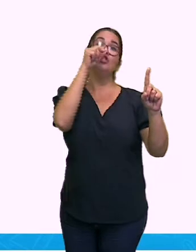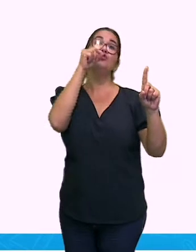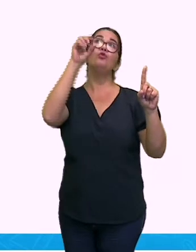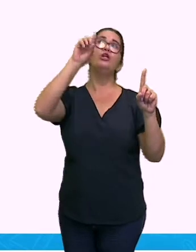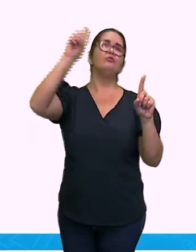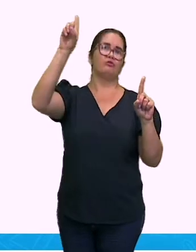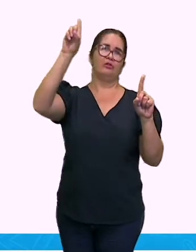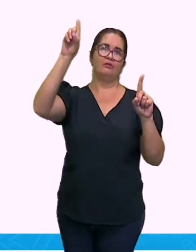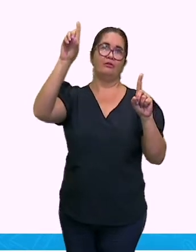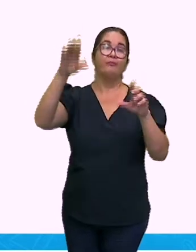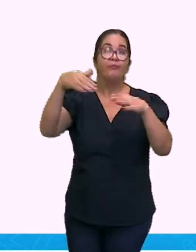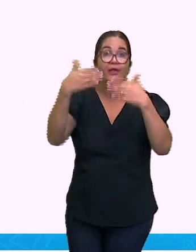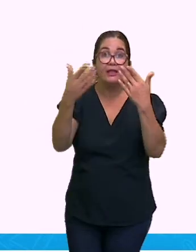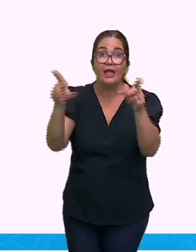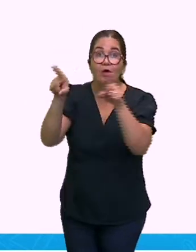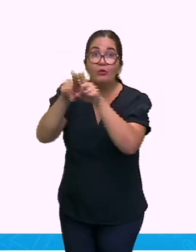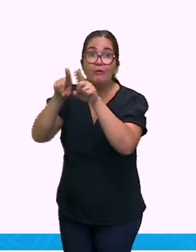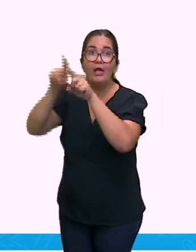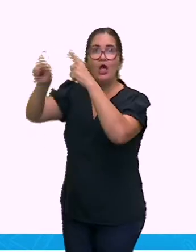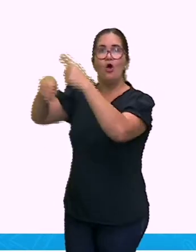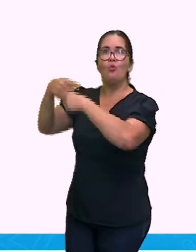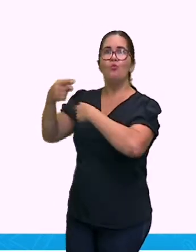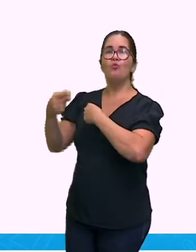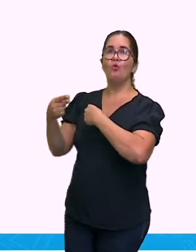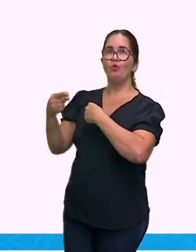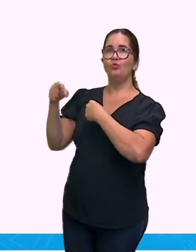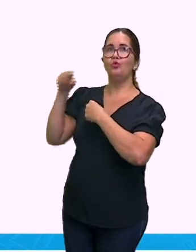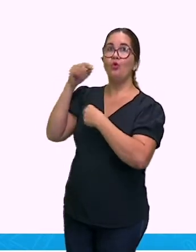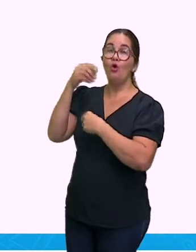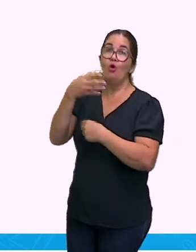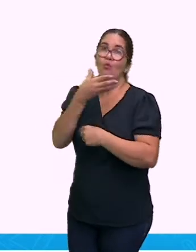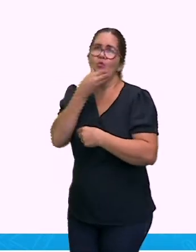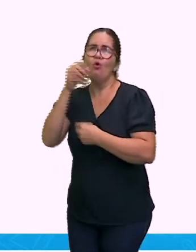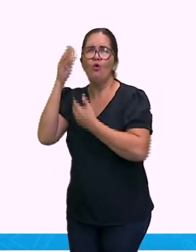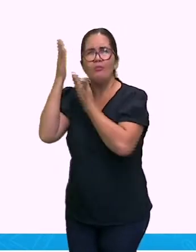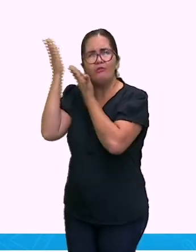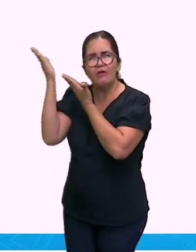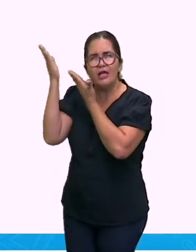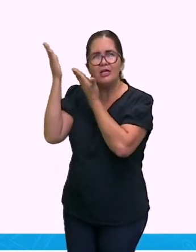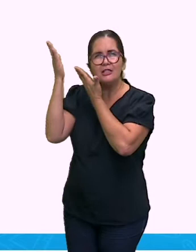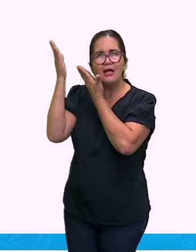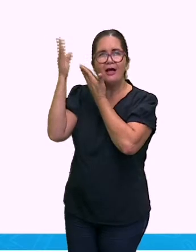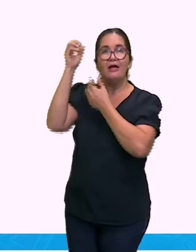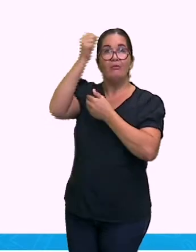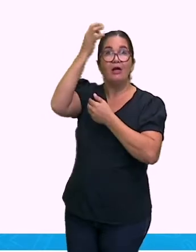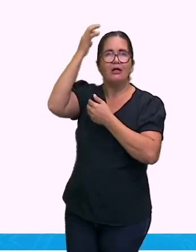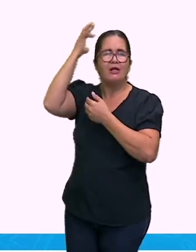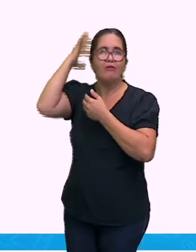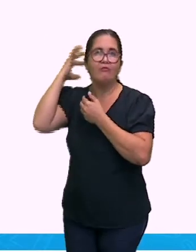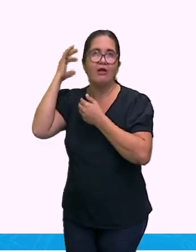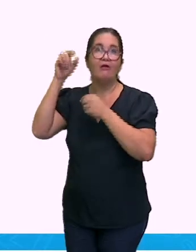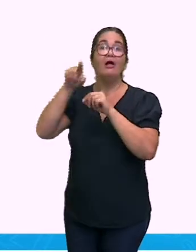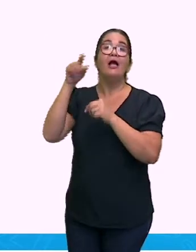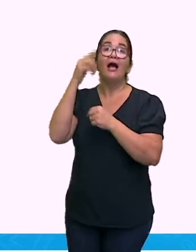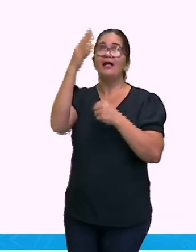uma nação deveria usar de todos os meios para se manter no poder, para